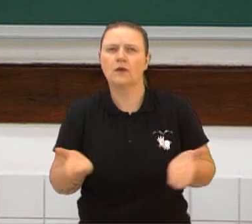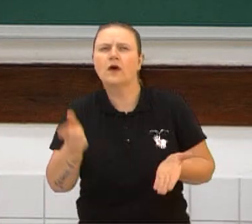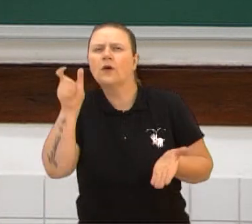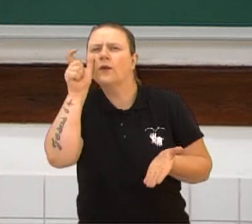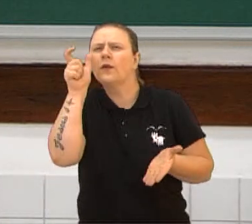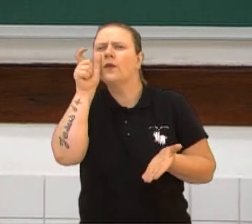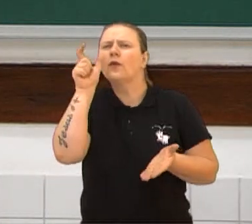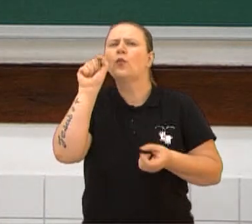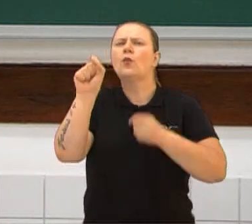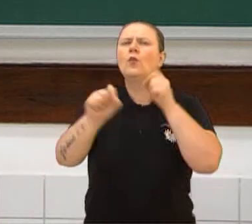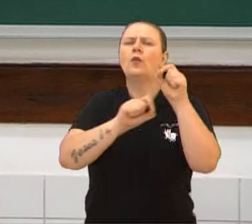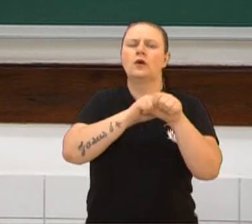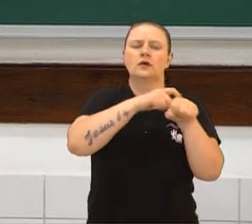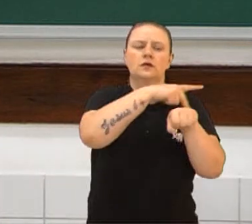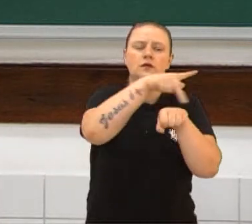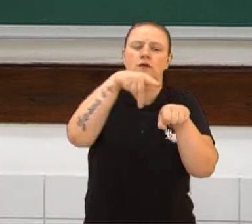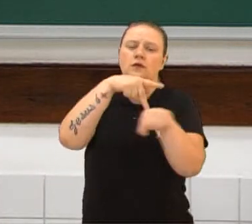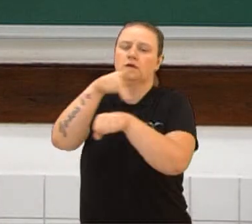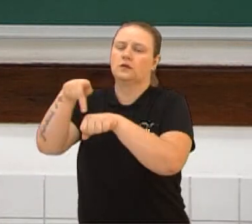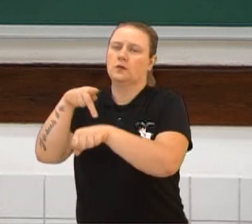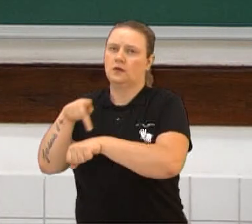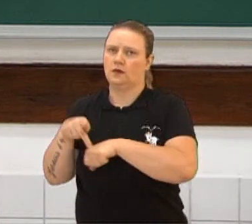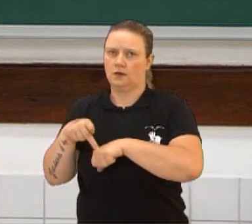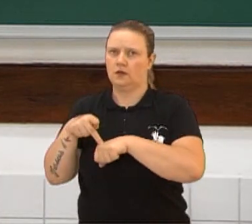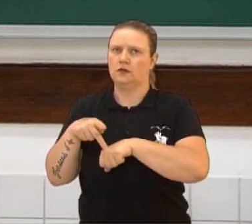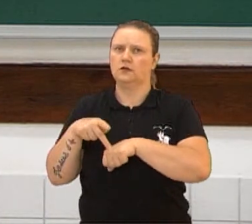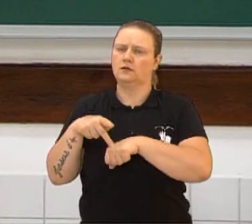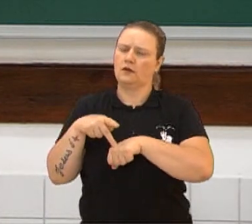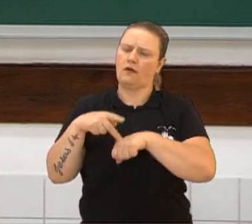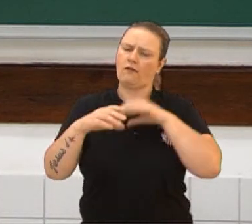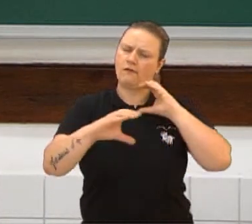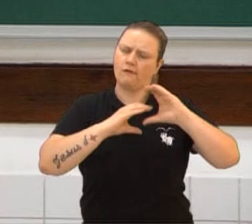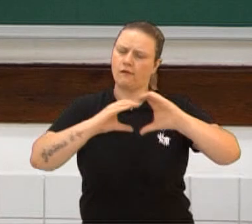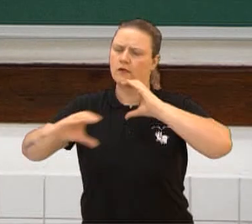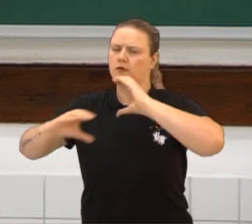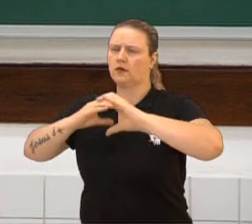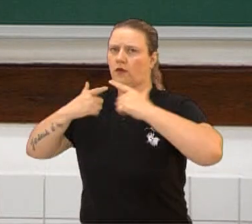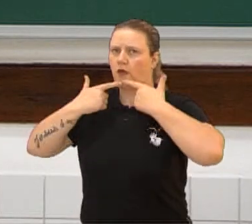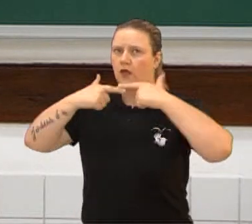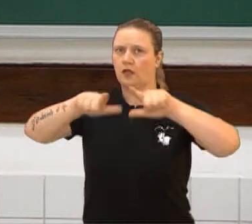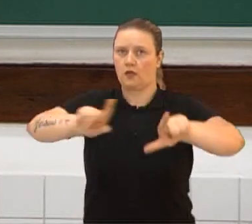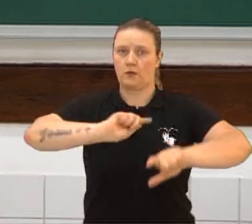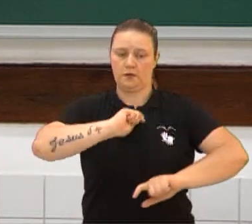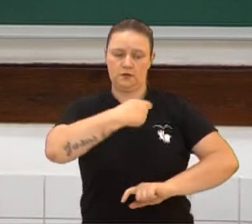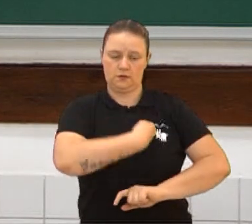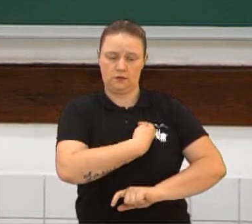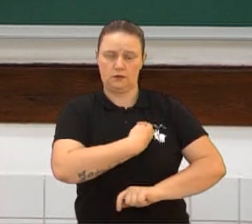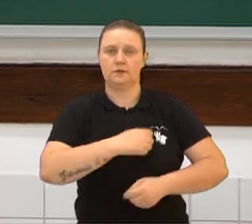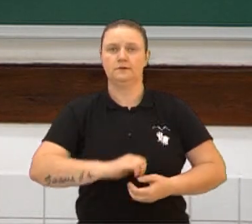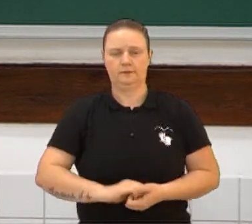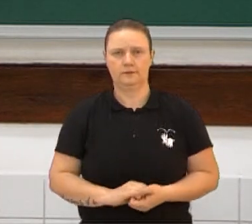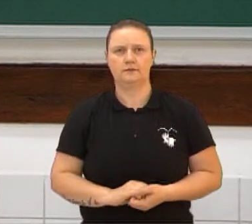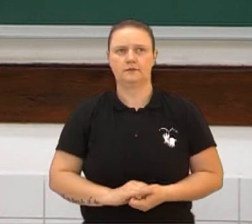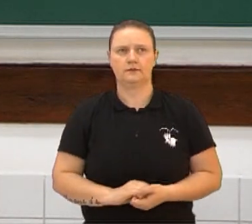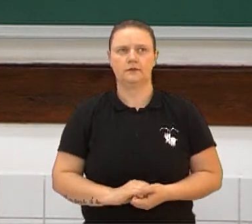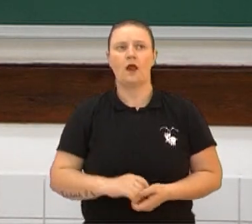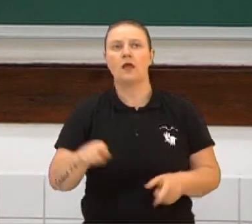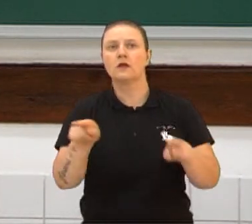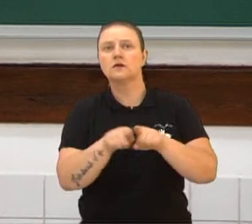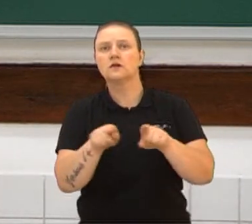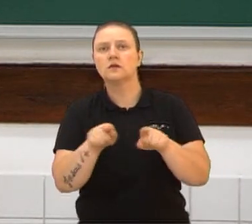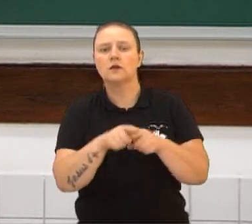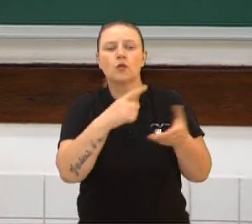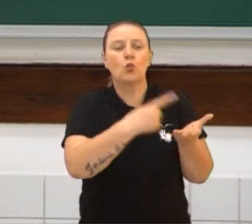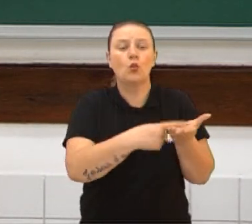vimos os países hispanohablantes. Então, nós vimos os países, né, que falam a língua espanhola, vimos um pouco sobre